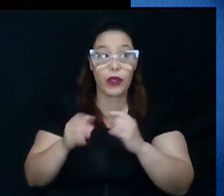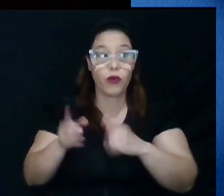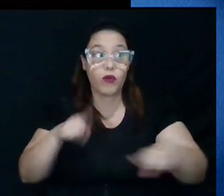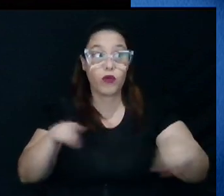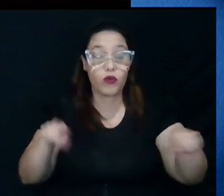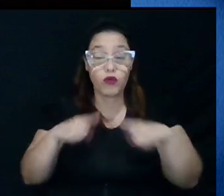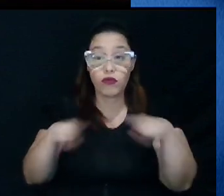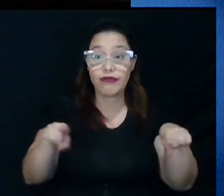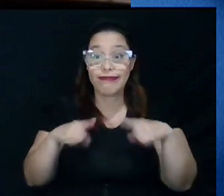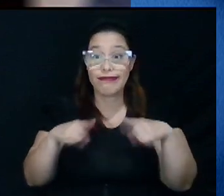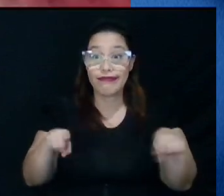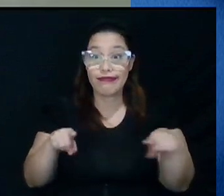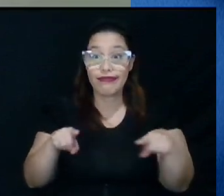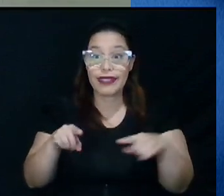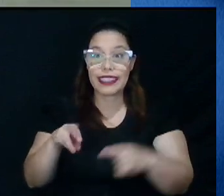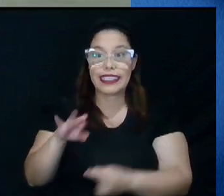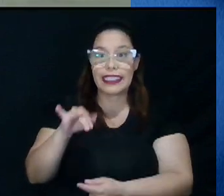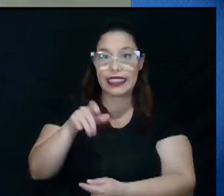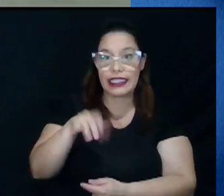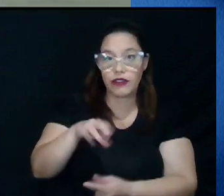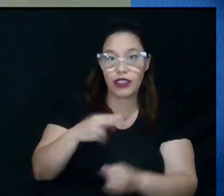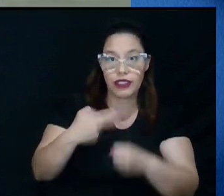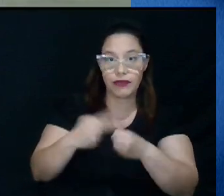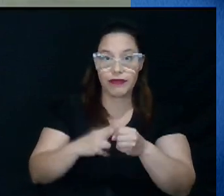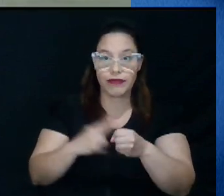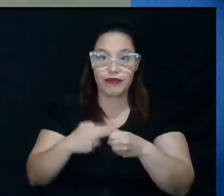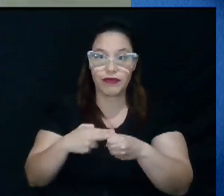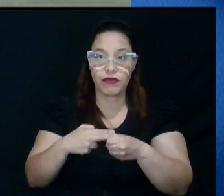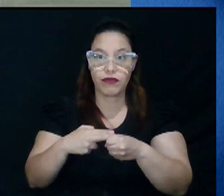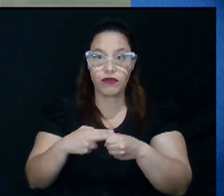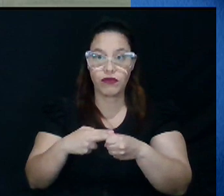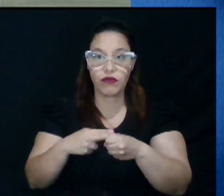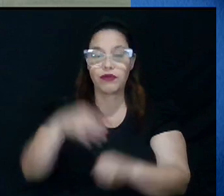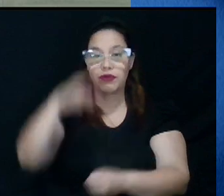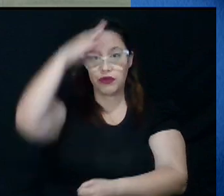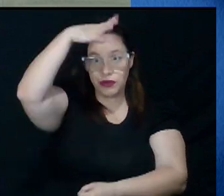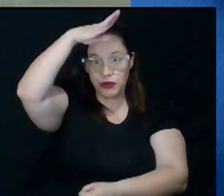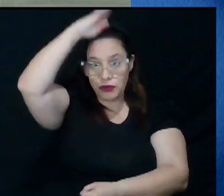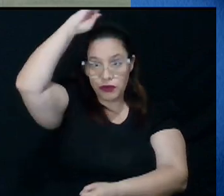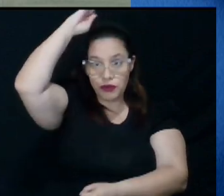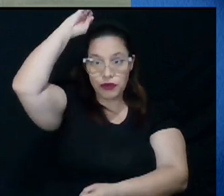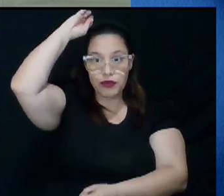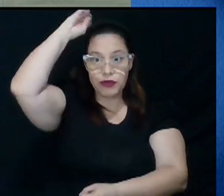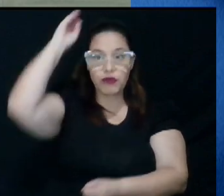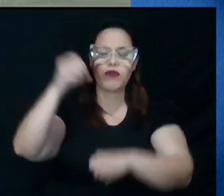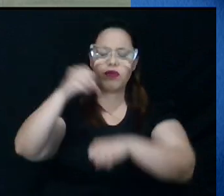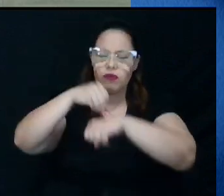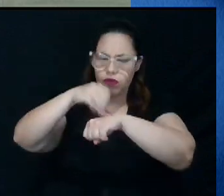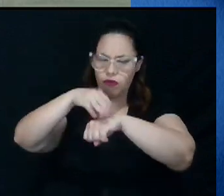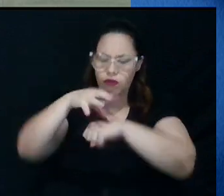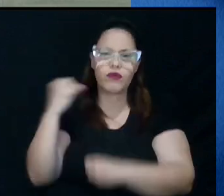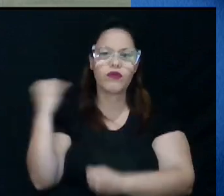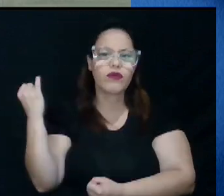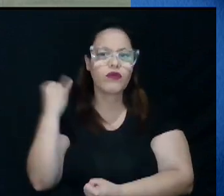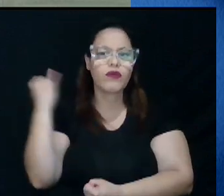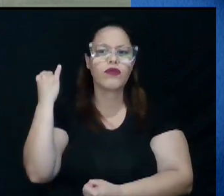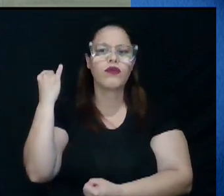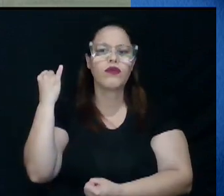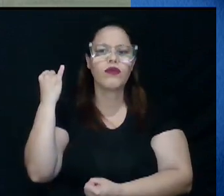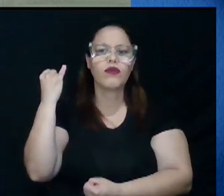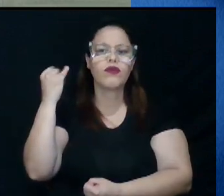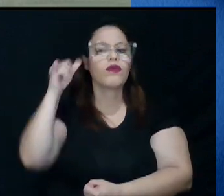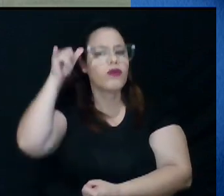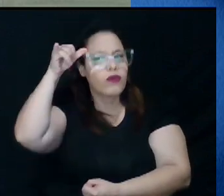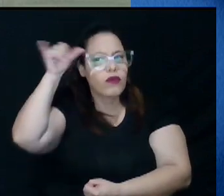Orquestra Sinfônica da Unicamp. Tenente do Corpo de Bombeiros dá dicas importantes para evitar acidentes com